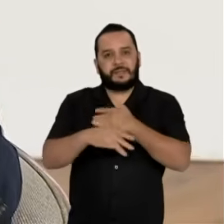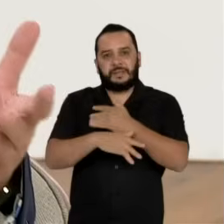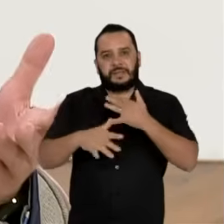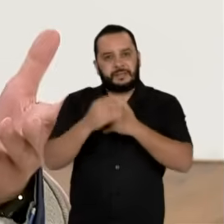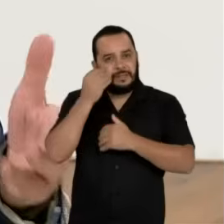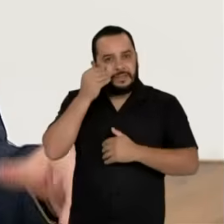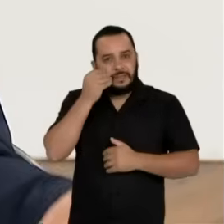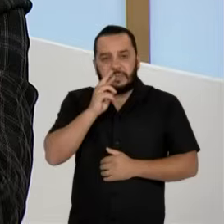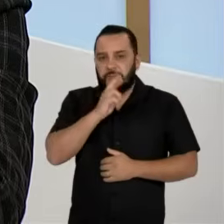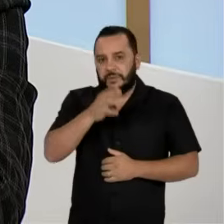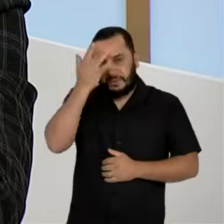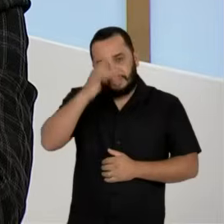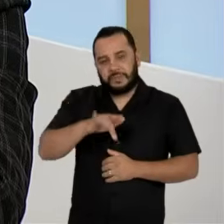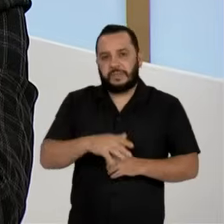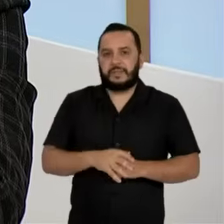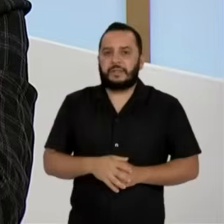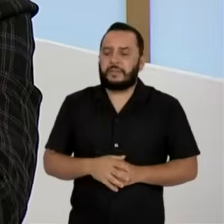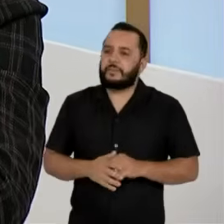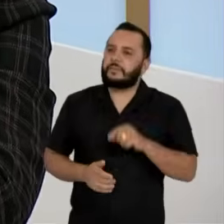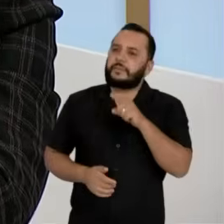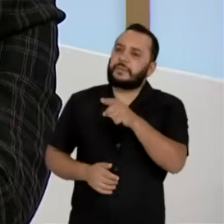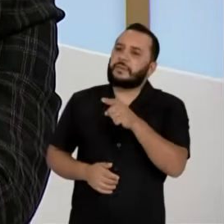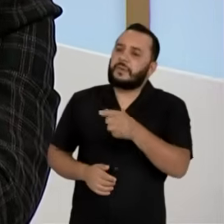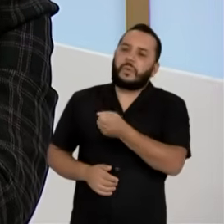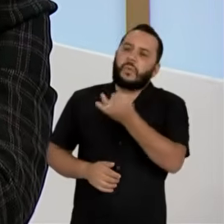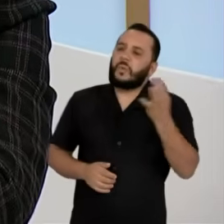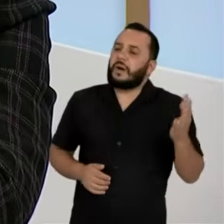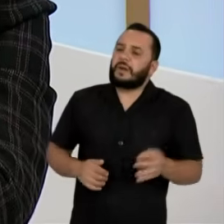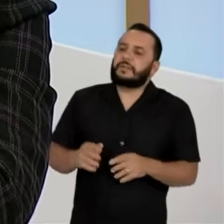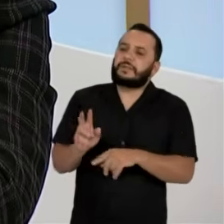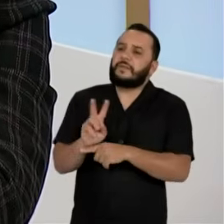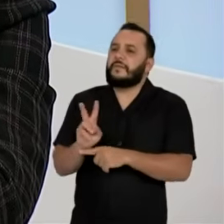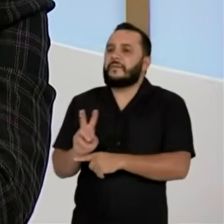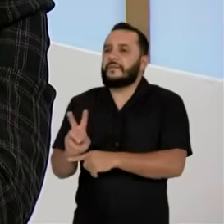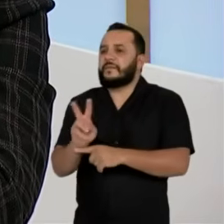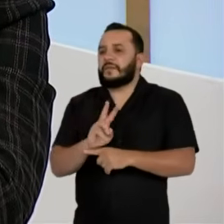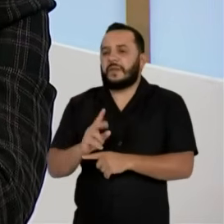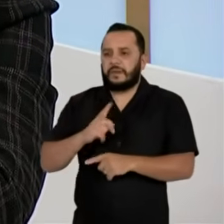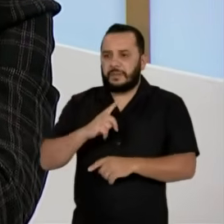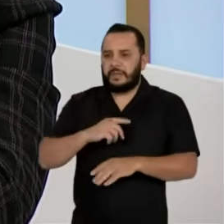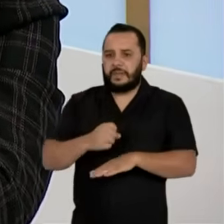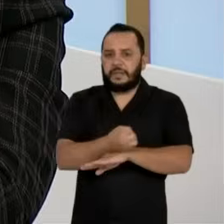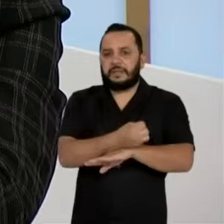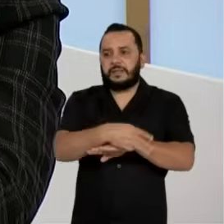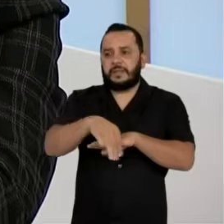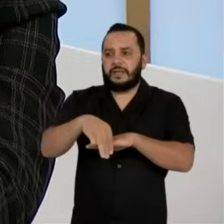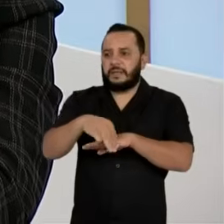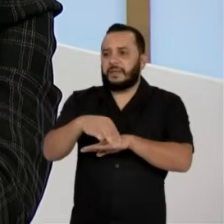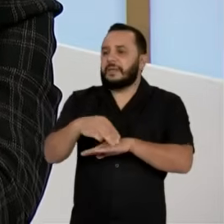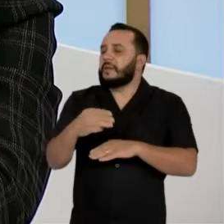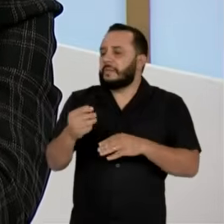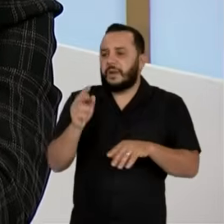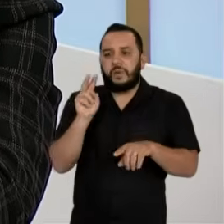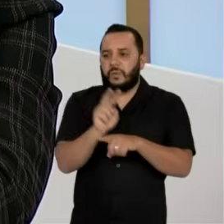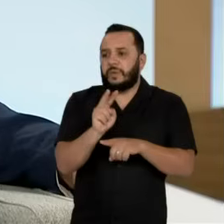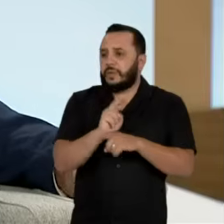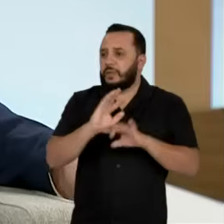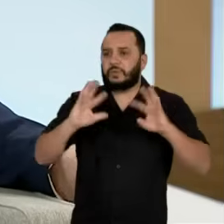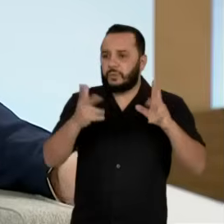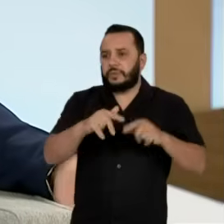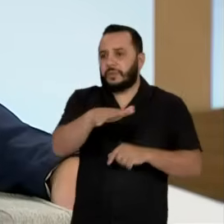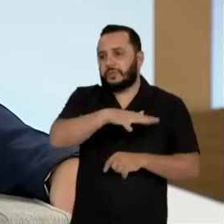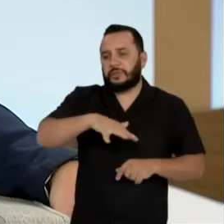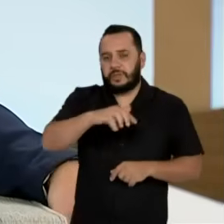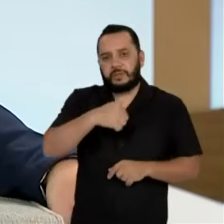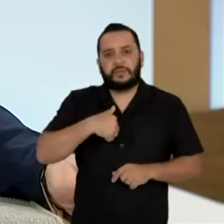não sei. Ô, Eugênio, dá uma ideia. Quantos fiscais que existem em Santarém para cuidar de toda aquela região? Eu não sei o número,